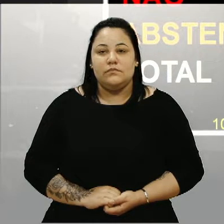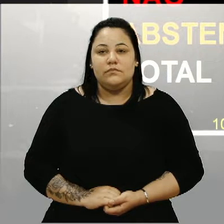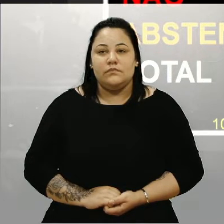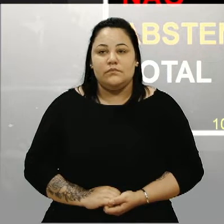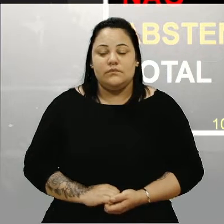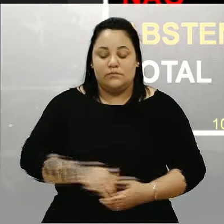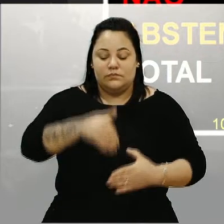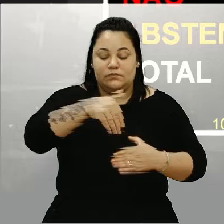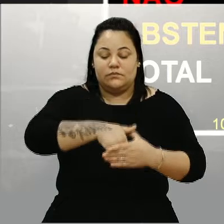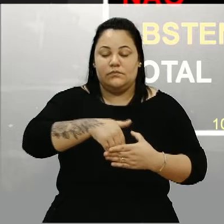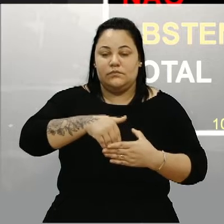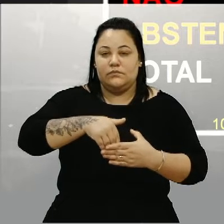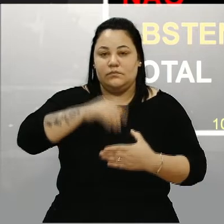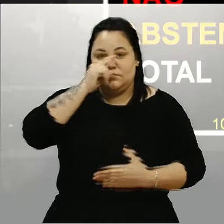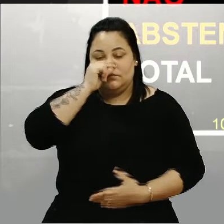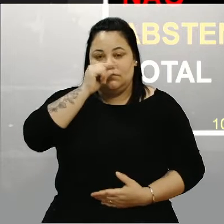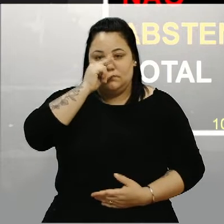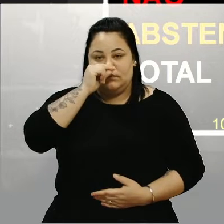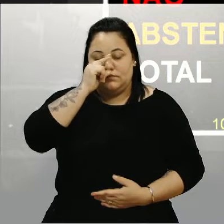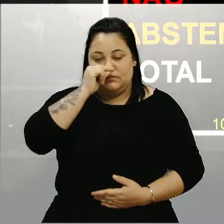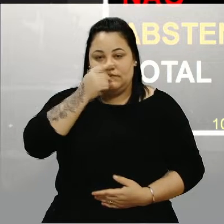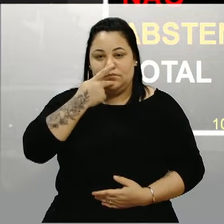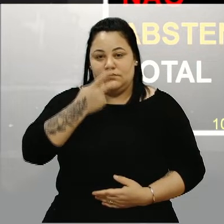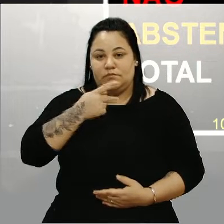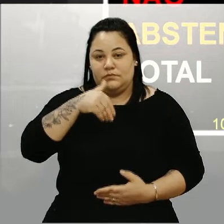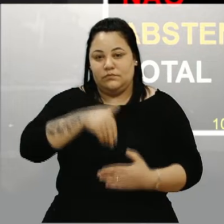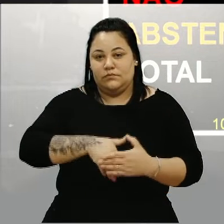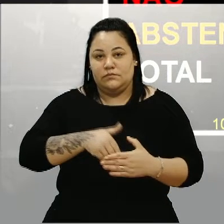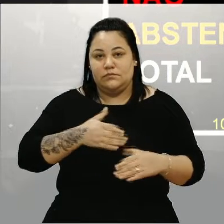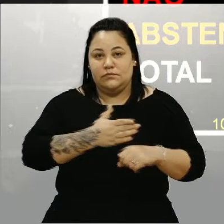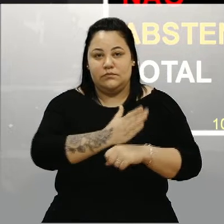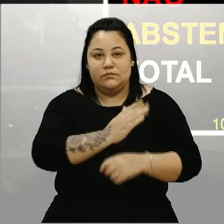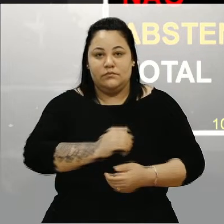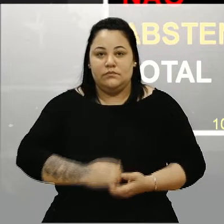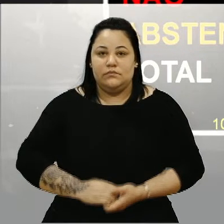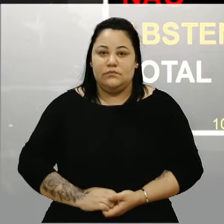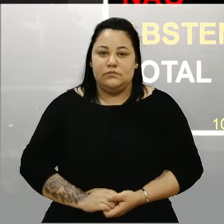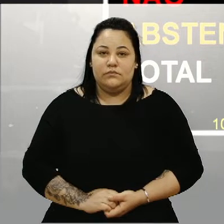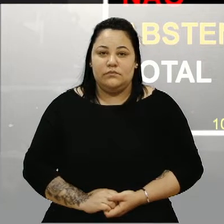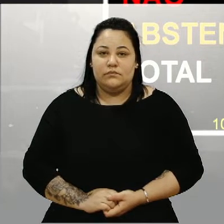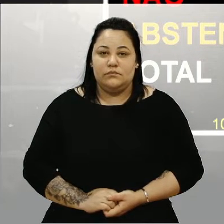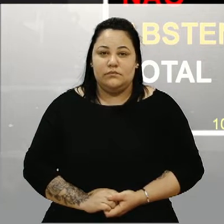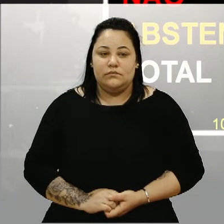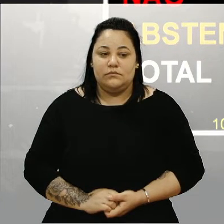Vereador Fantinel declara o voto favorável, vota sim.